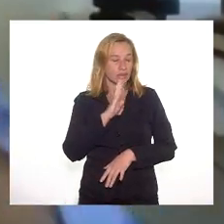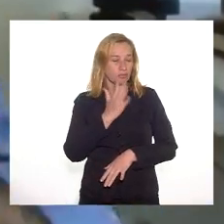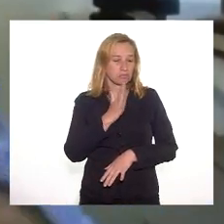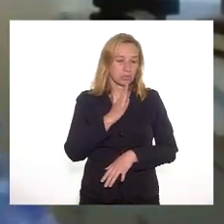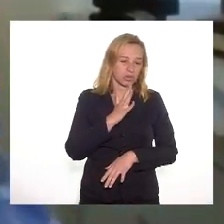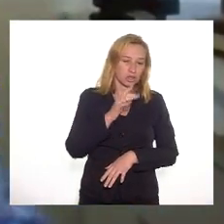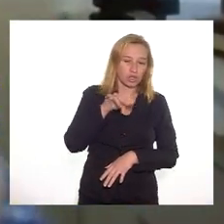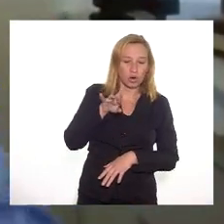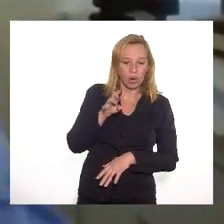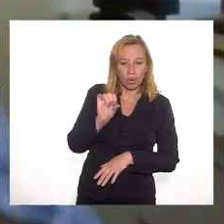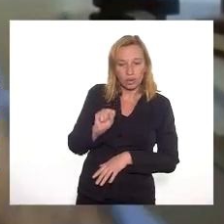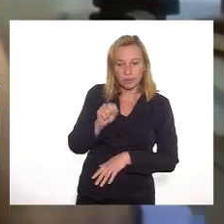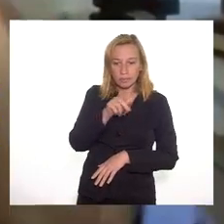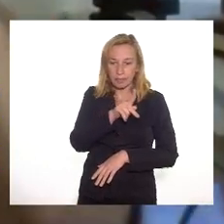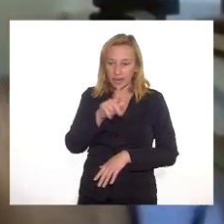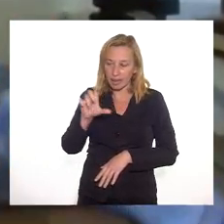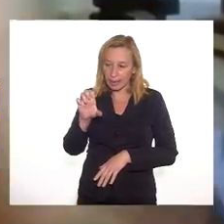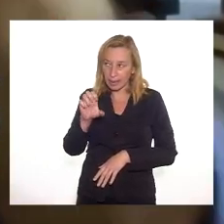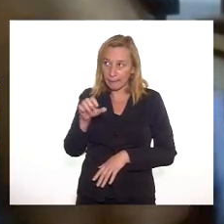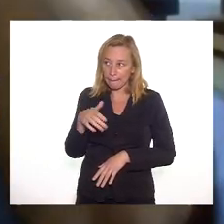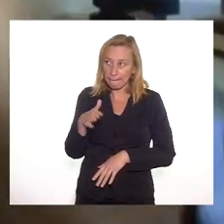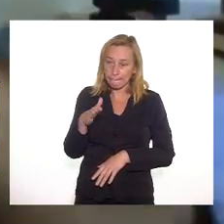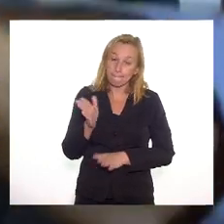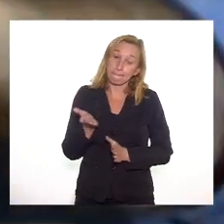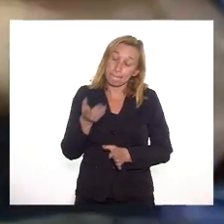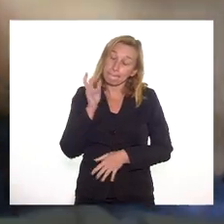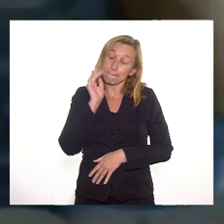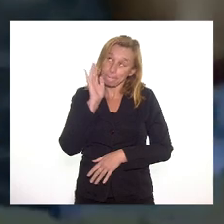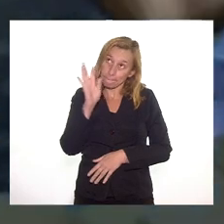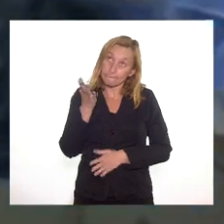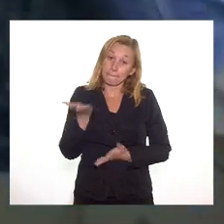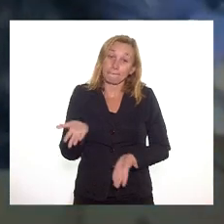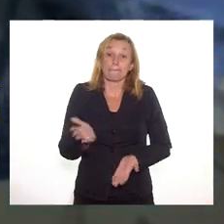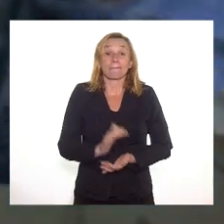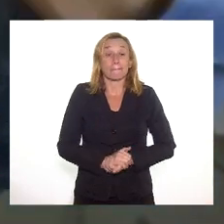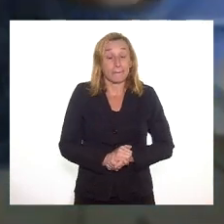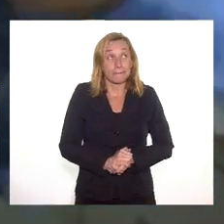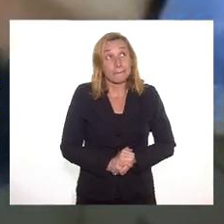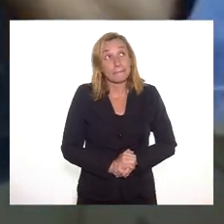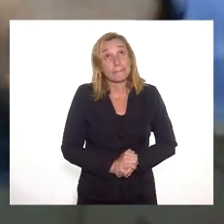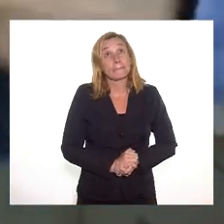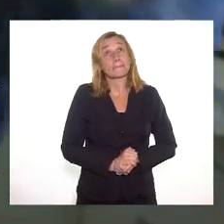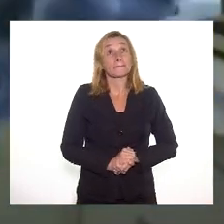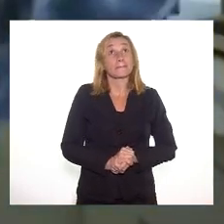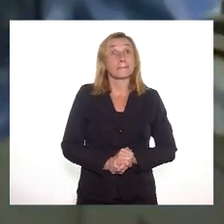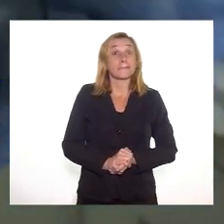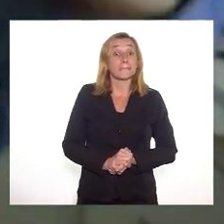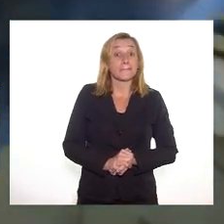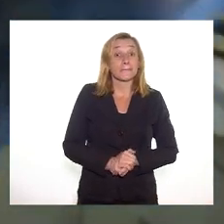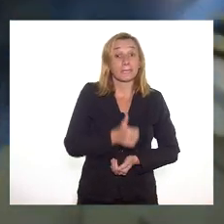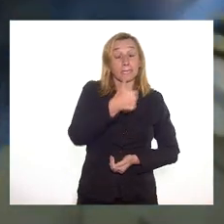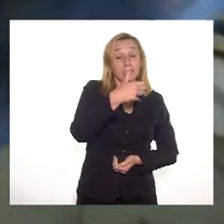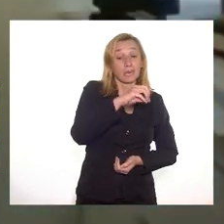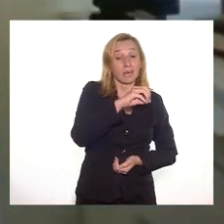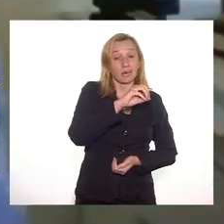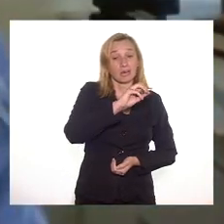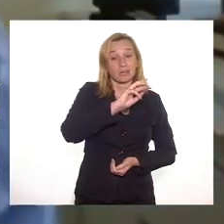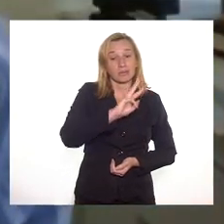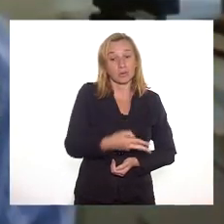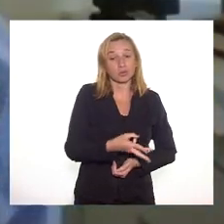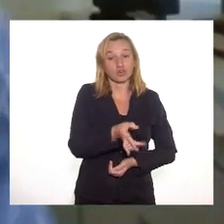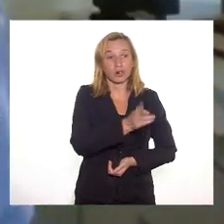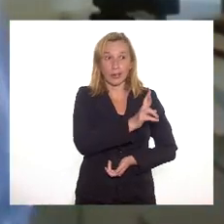de royalties PE, imaginemos, vou botar um número abstrato, fazer as contas, 10 bilhões de